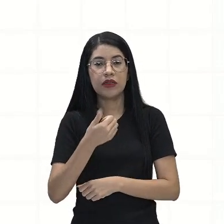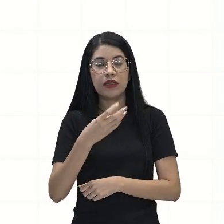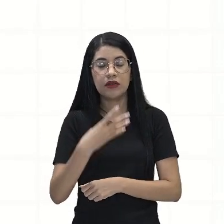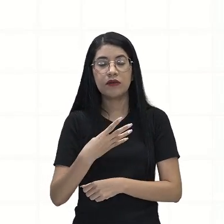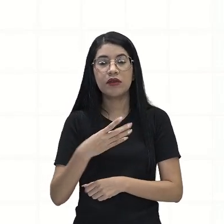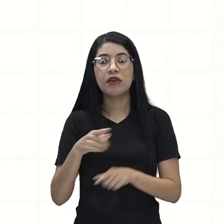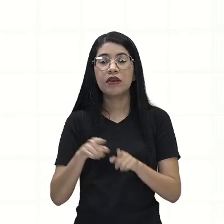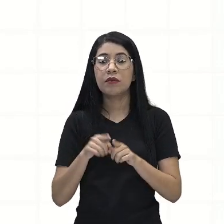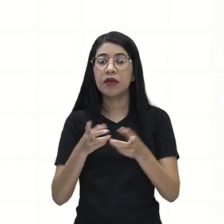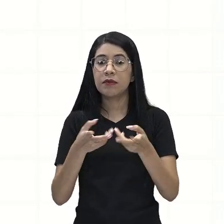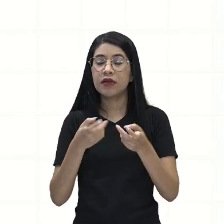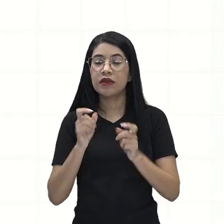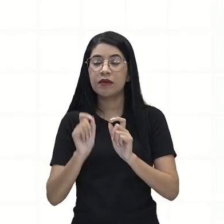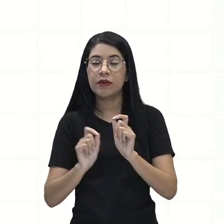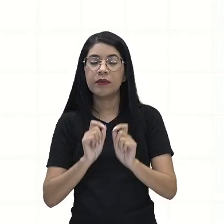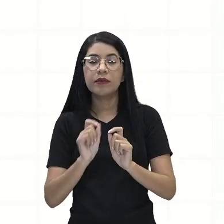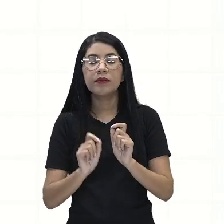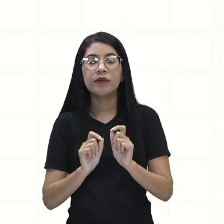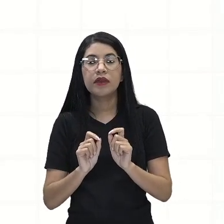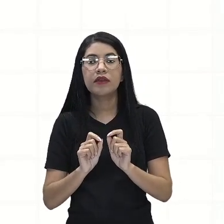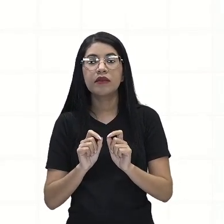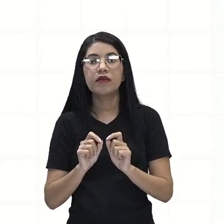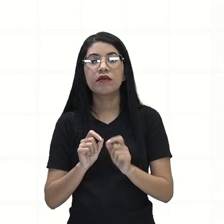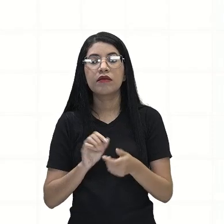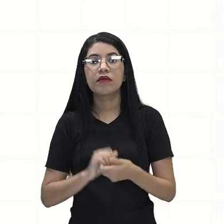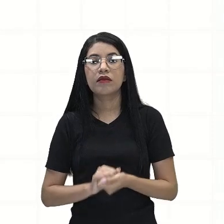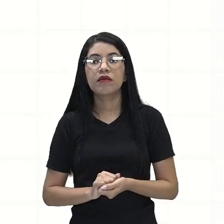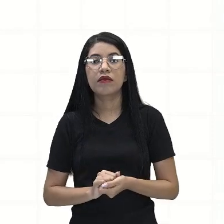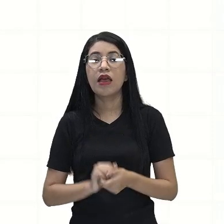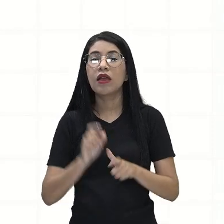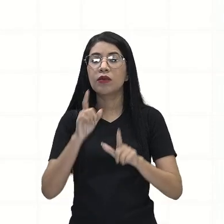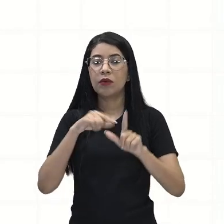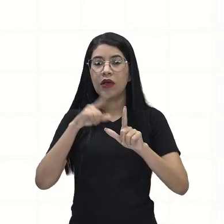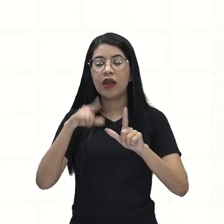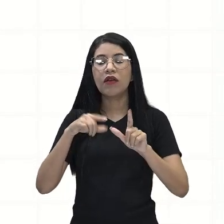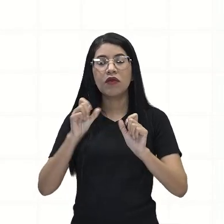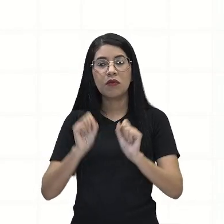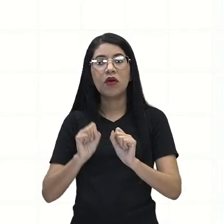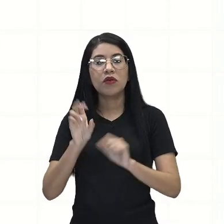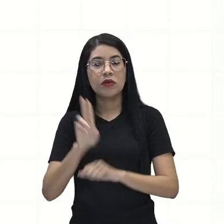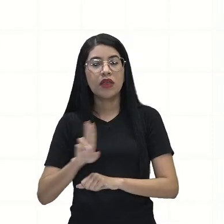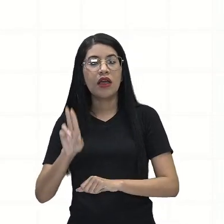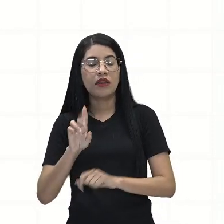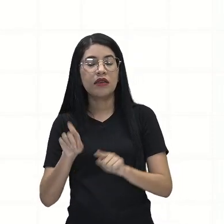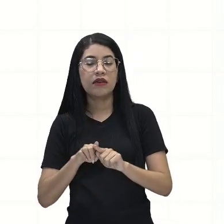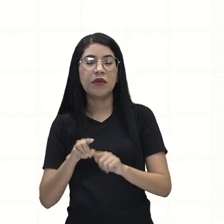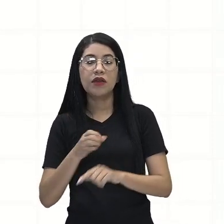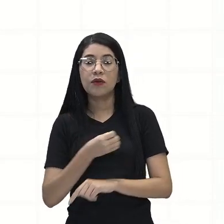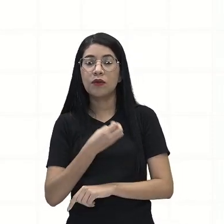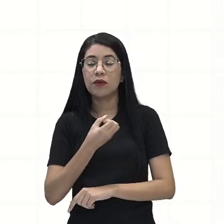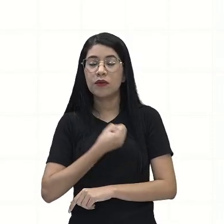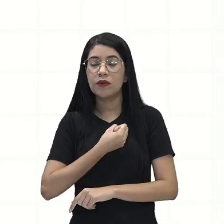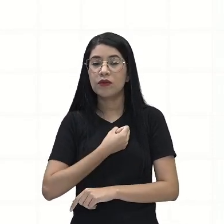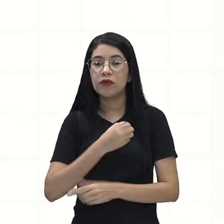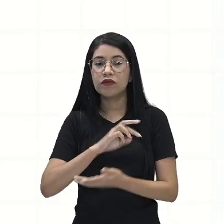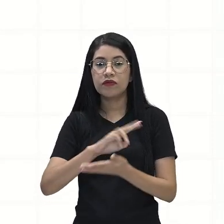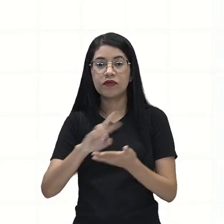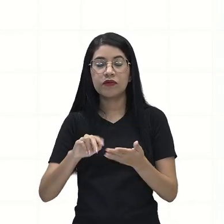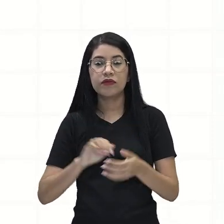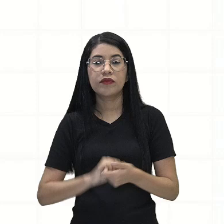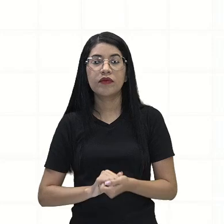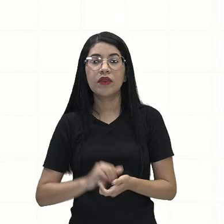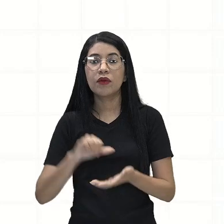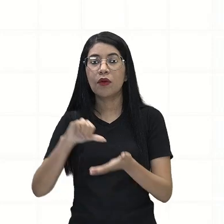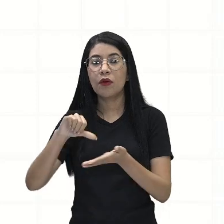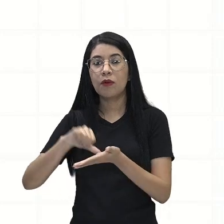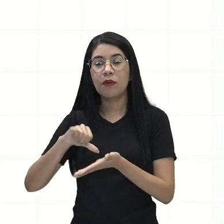mapa a gente pode transformar isso num gráfico, né, colocando ali os números. Aí nós temos mais um mapinha mostrando para a